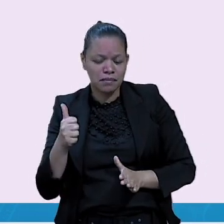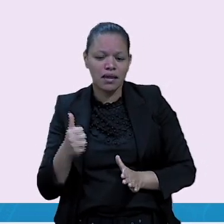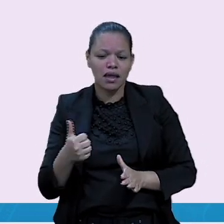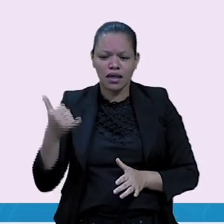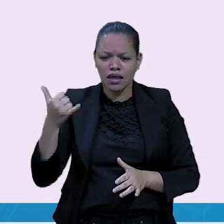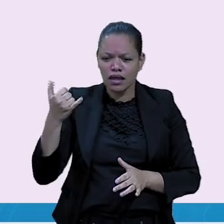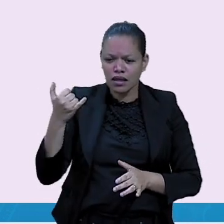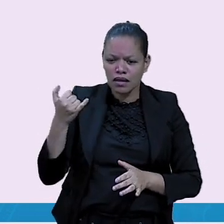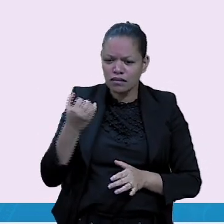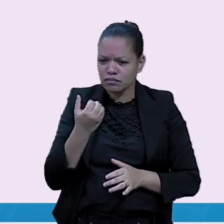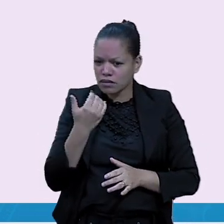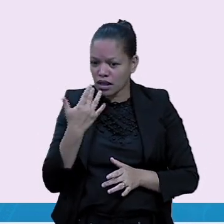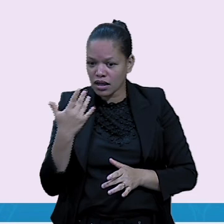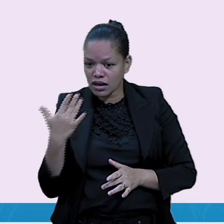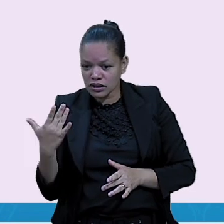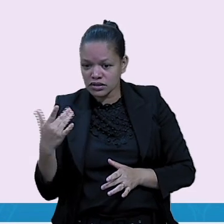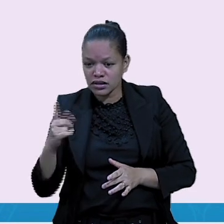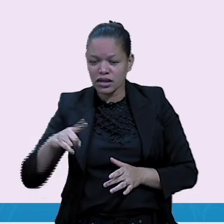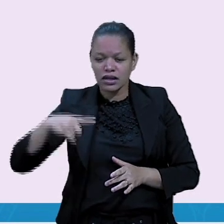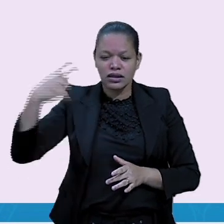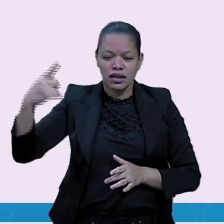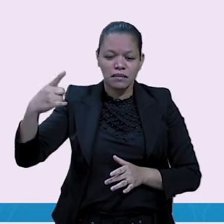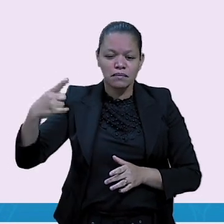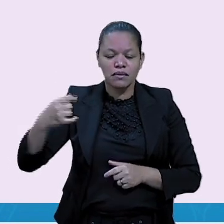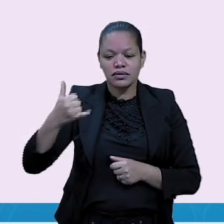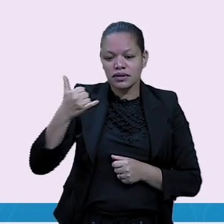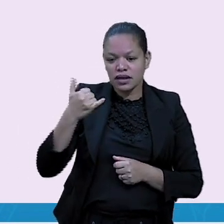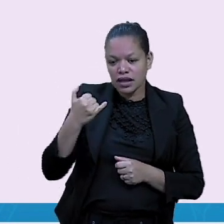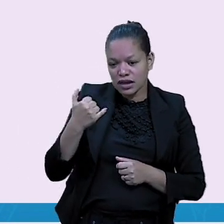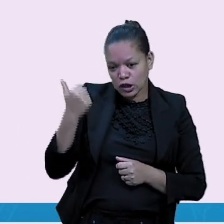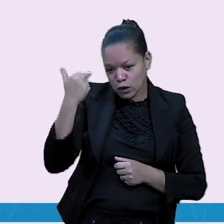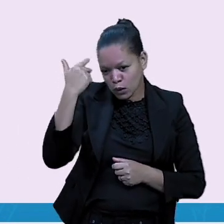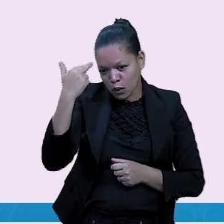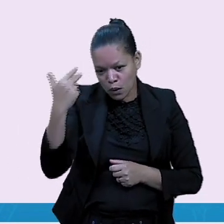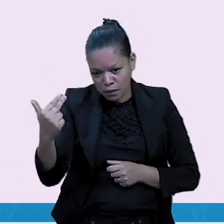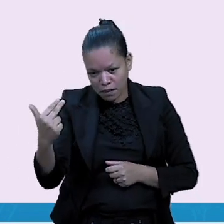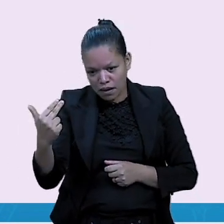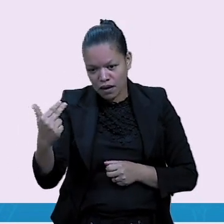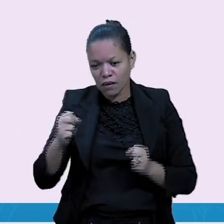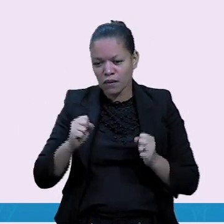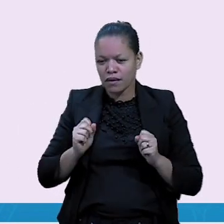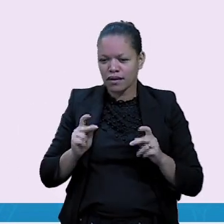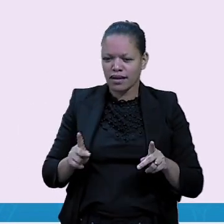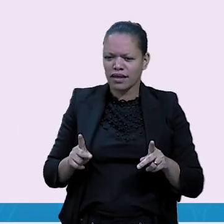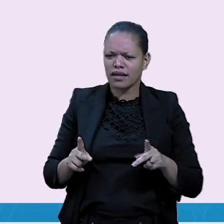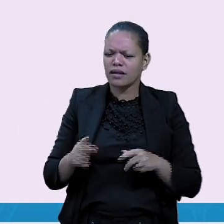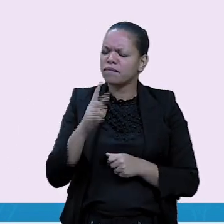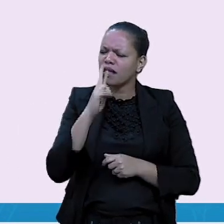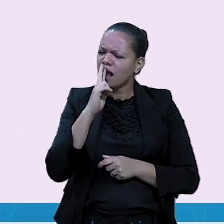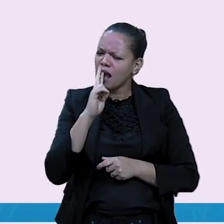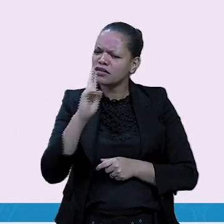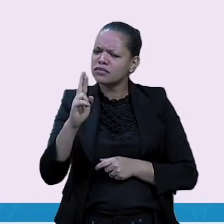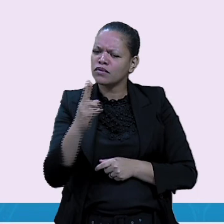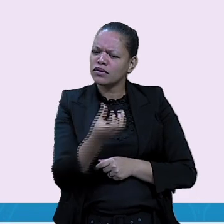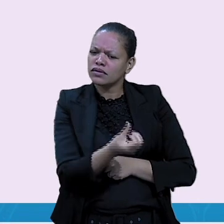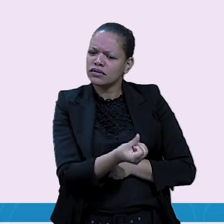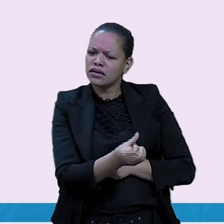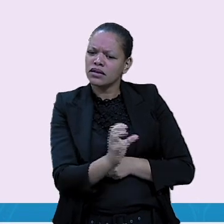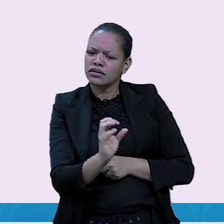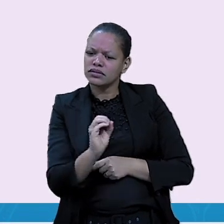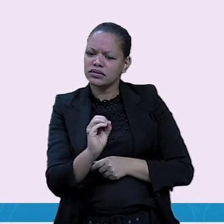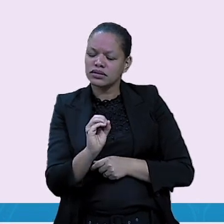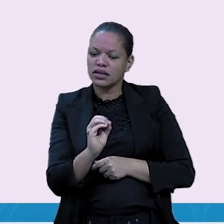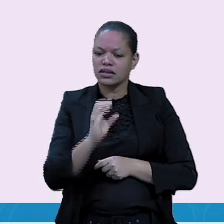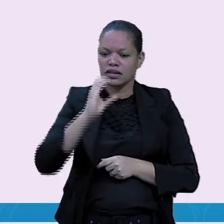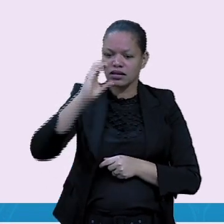enfileirado 4 canetas, quantos centímetros teríamos? A resposta foi 60 centímetros. Mas ele está